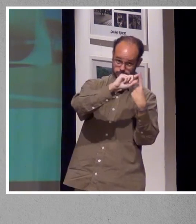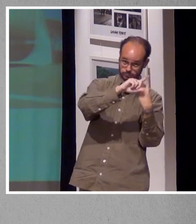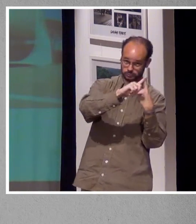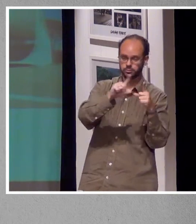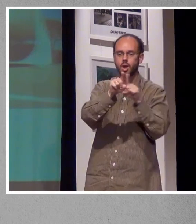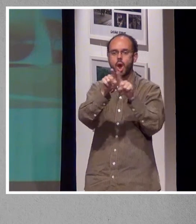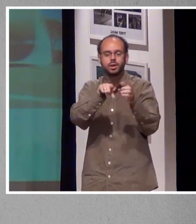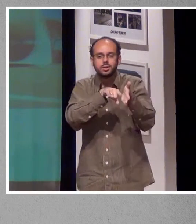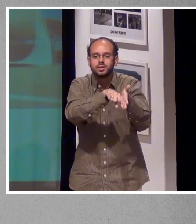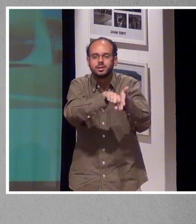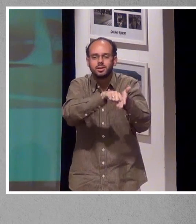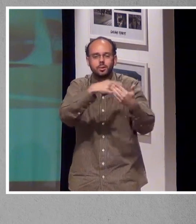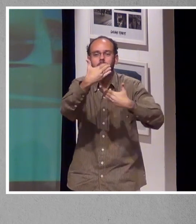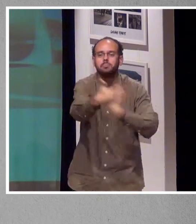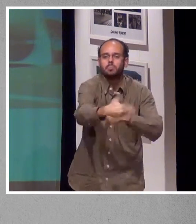STF,